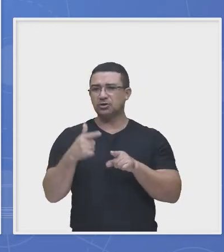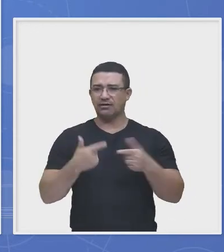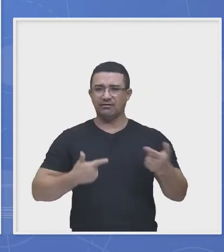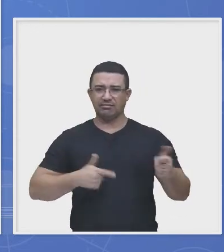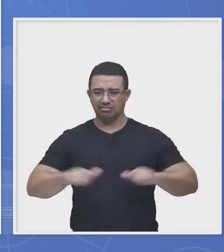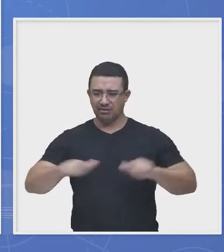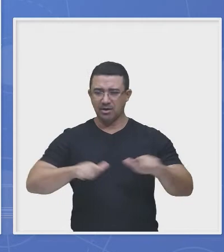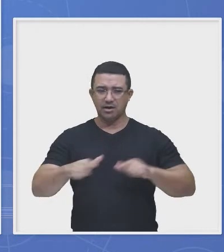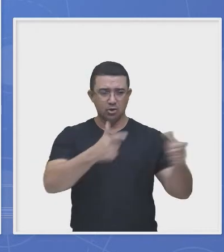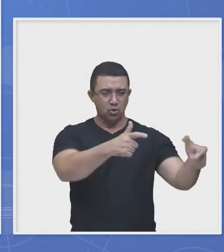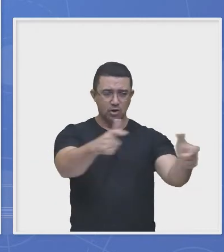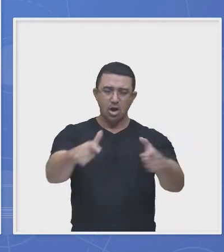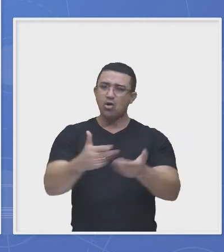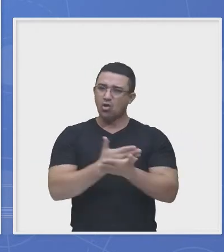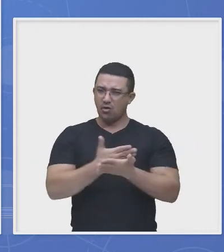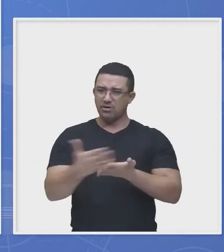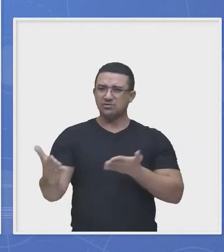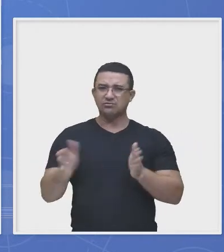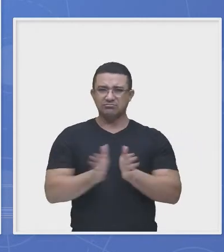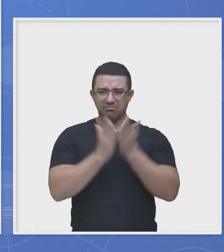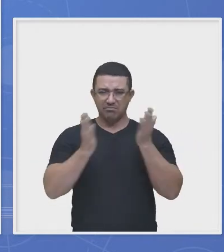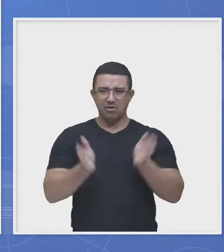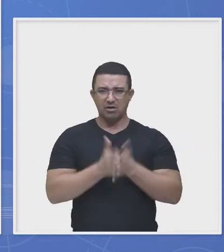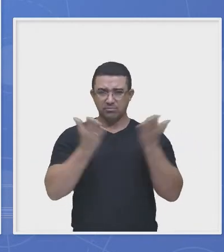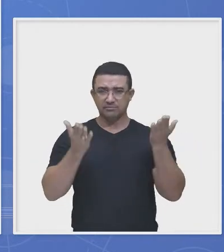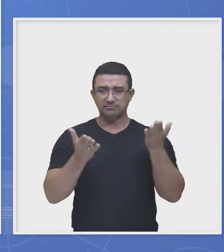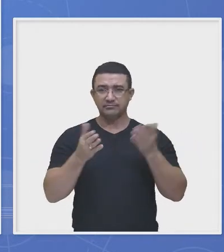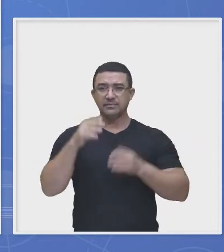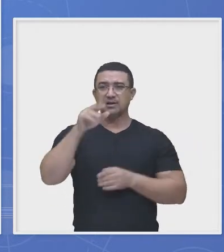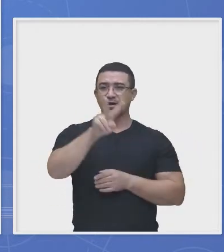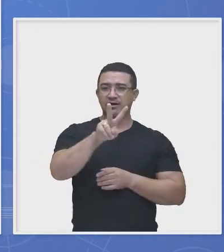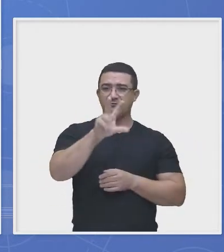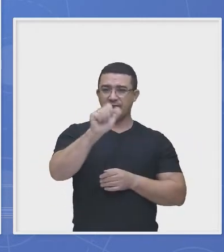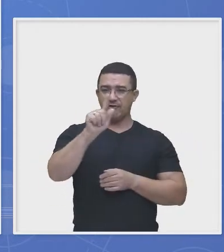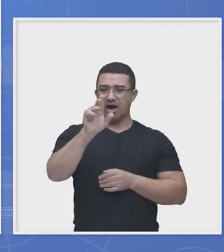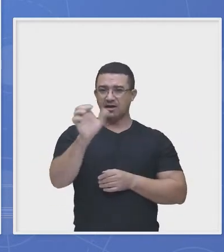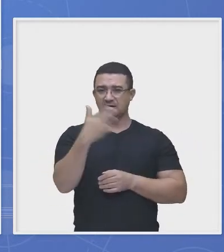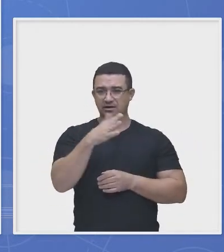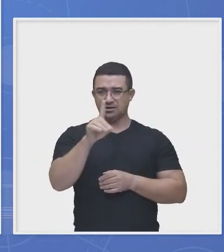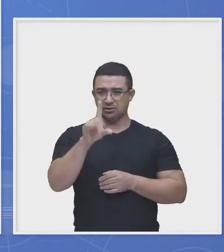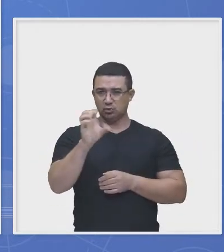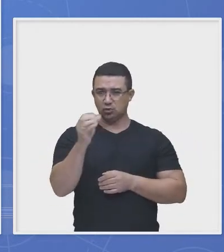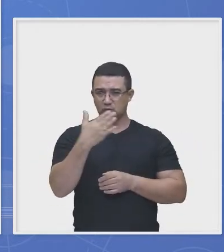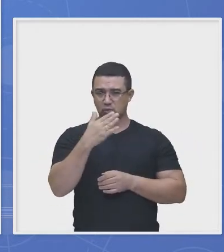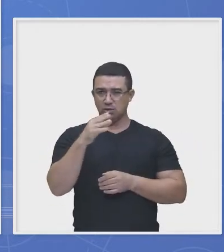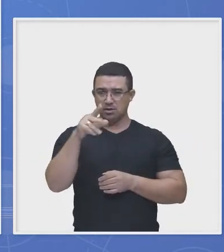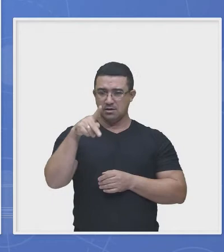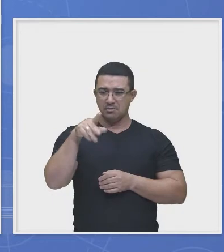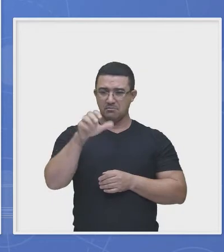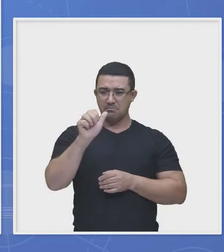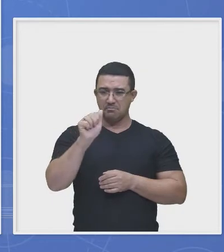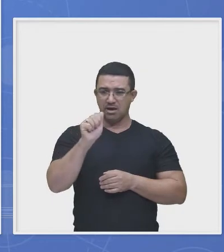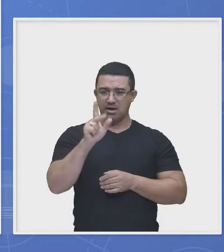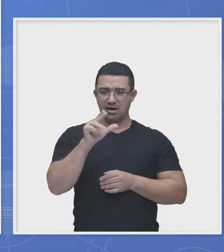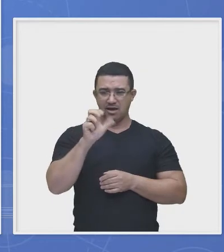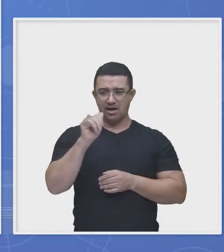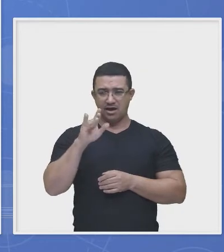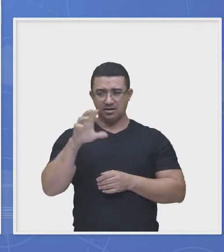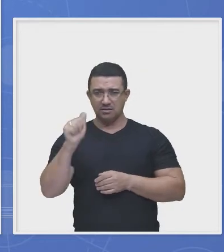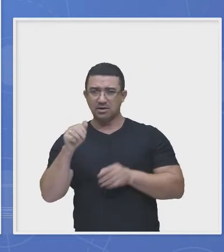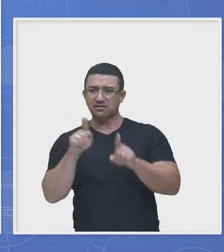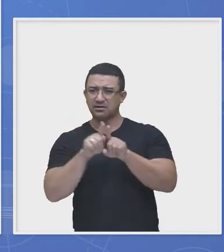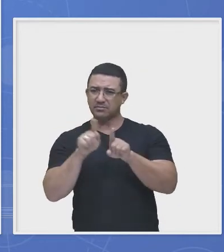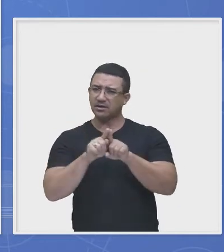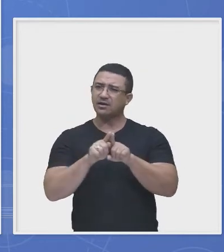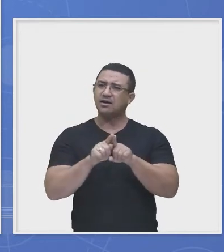começou a decair. E esse local, a região do Vale do Paraíba, Monteiro Lobato vai trazer para a gente, apresentando as pessoas daquele local,